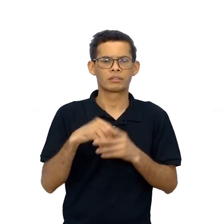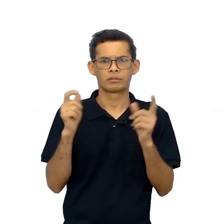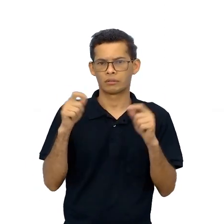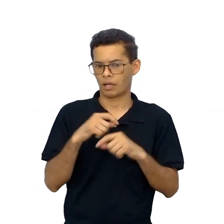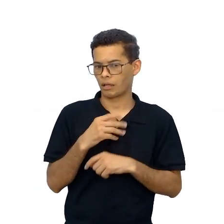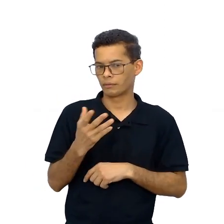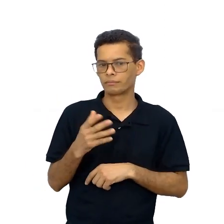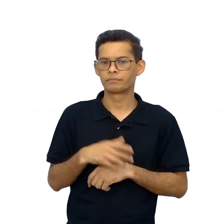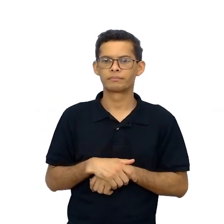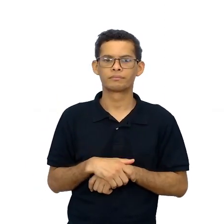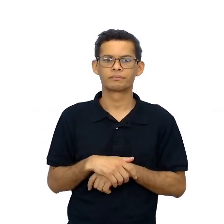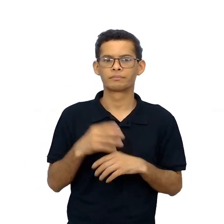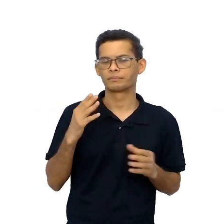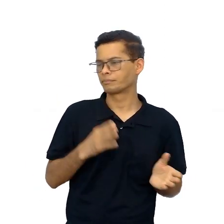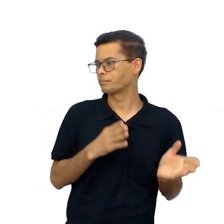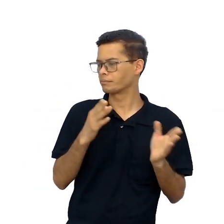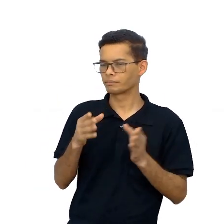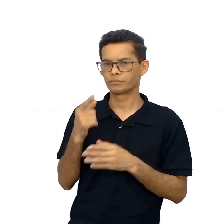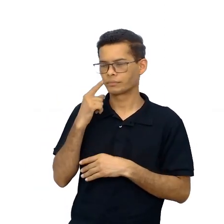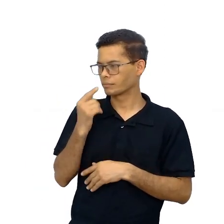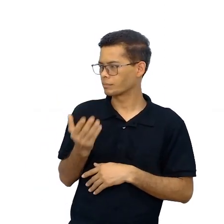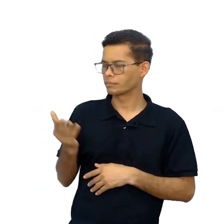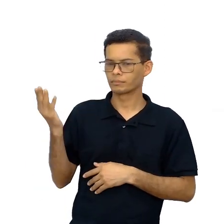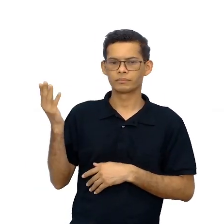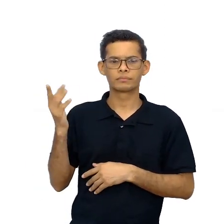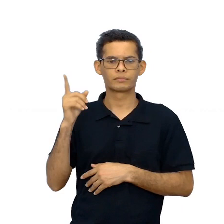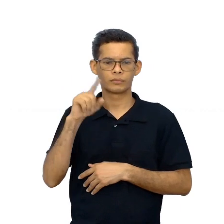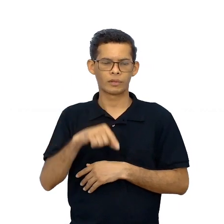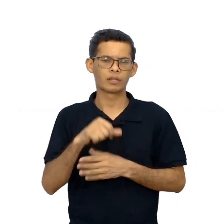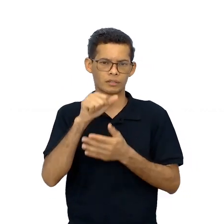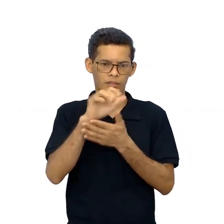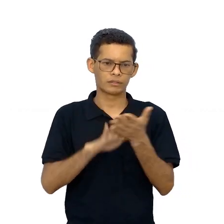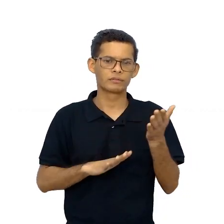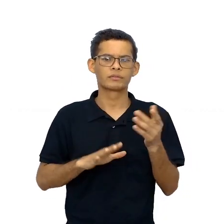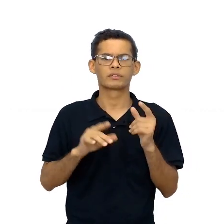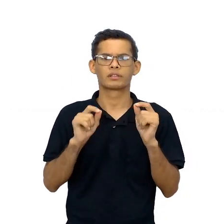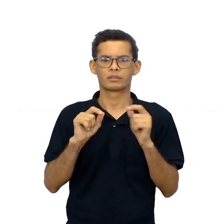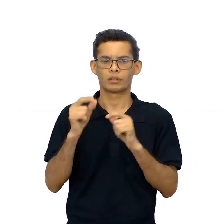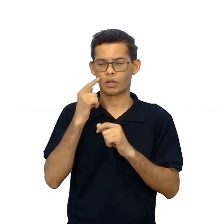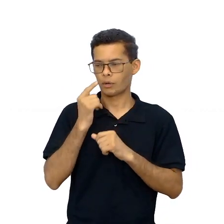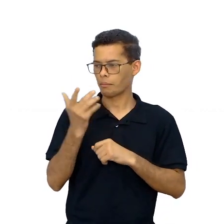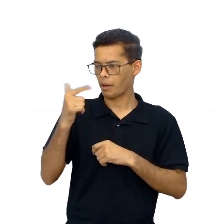uma outra atividade, que é a do 8º ano. Então, essa é